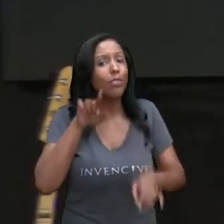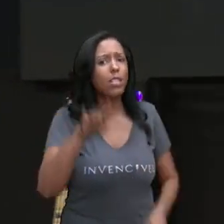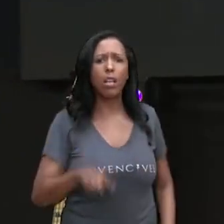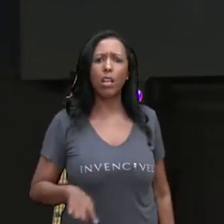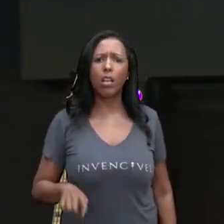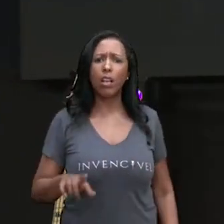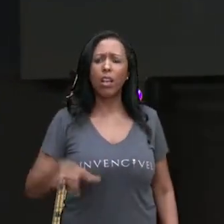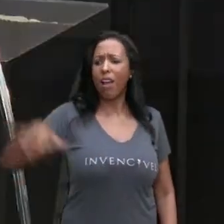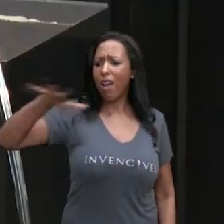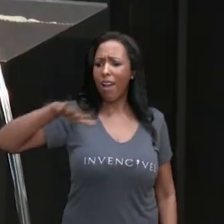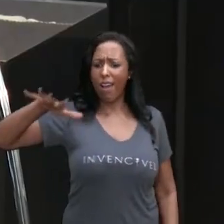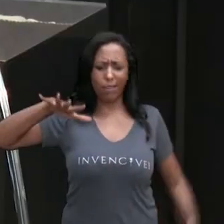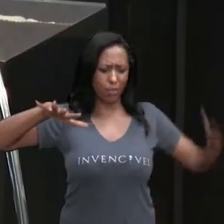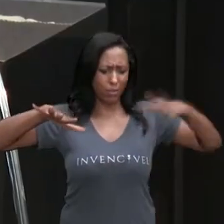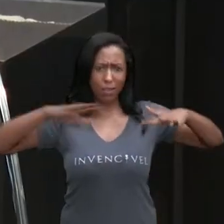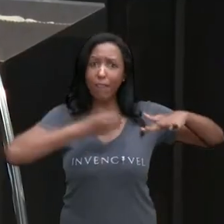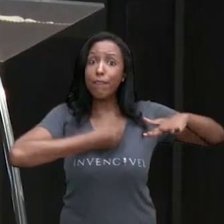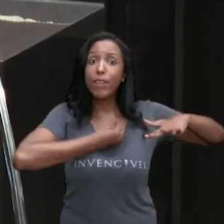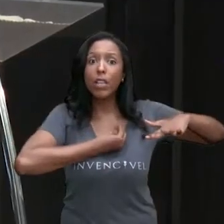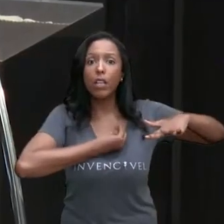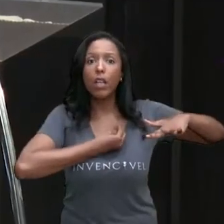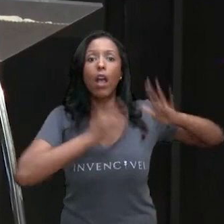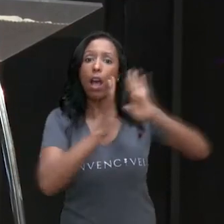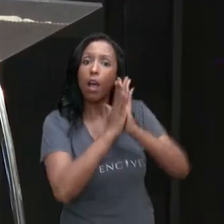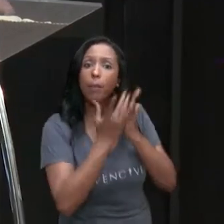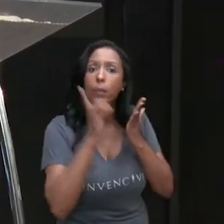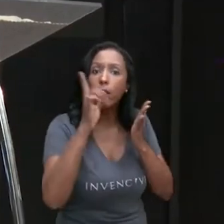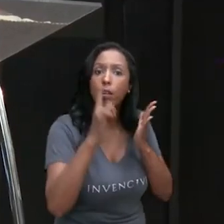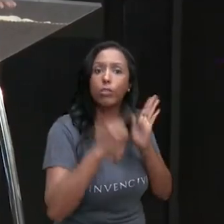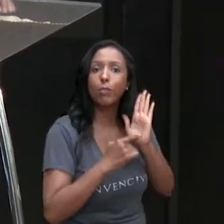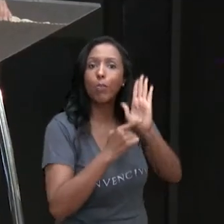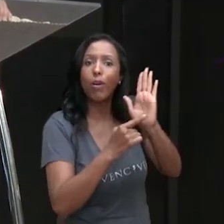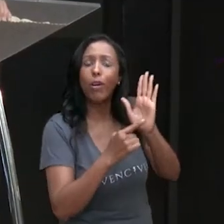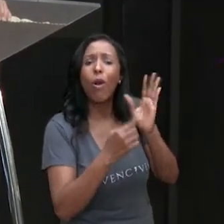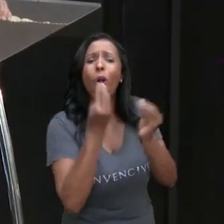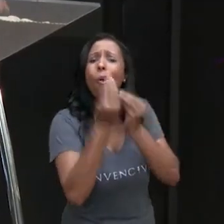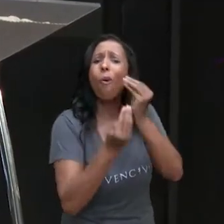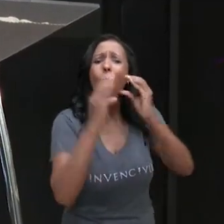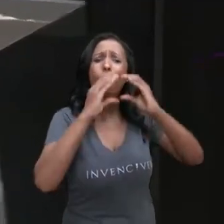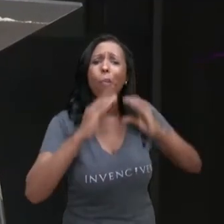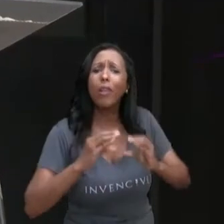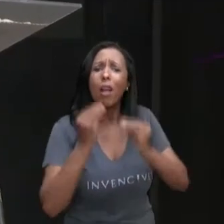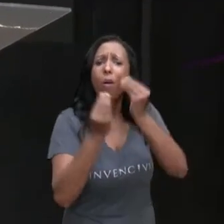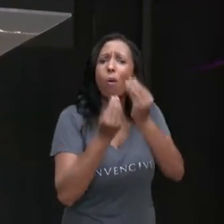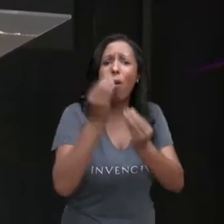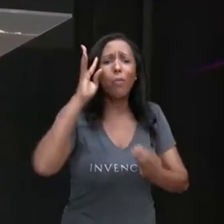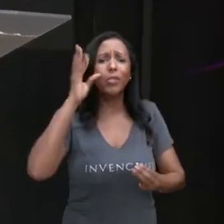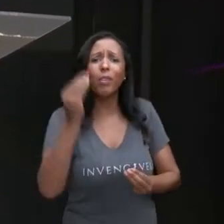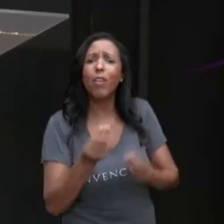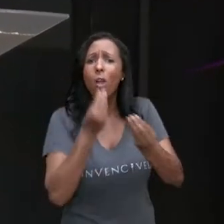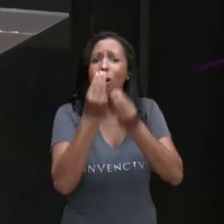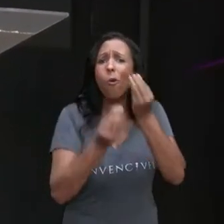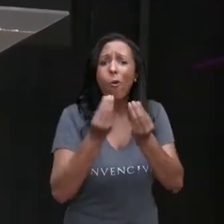das nossas vidas, a Bíblia sugere mudanças e transformações, e faz valer aquela máxima de que Deus nos